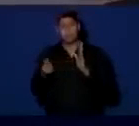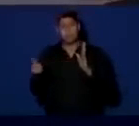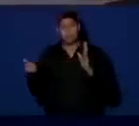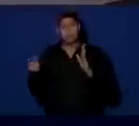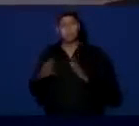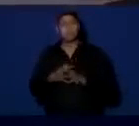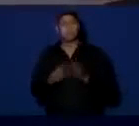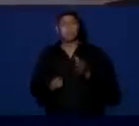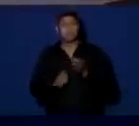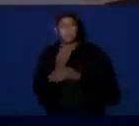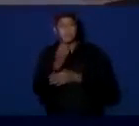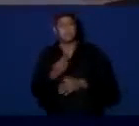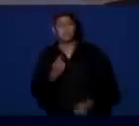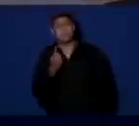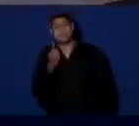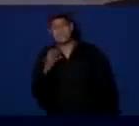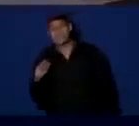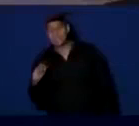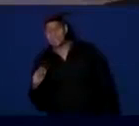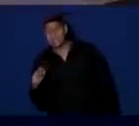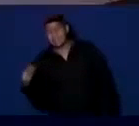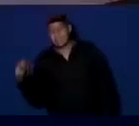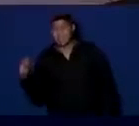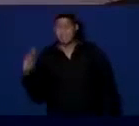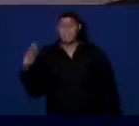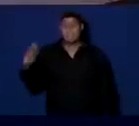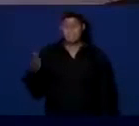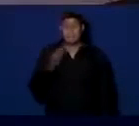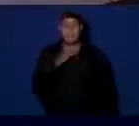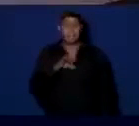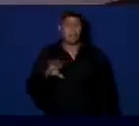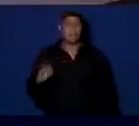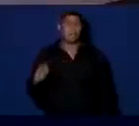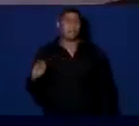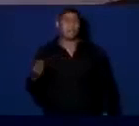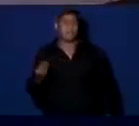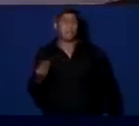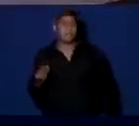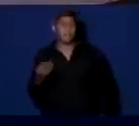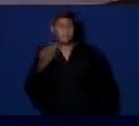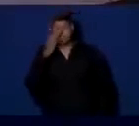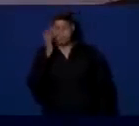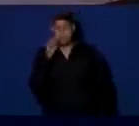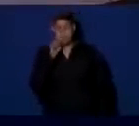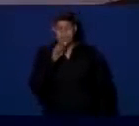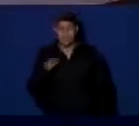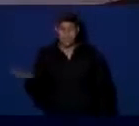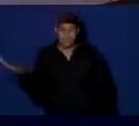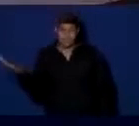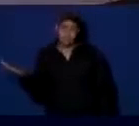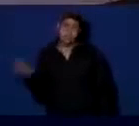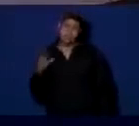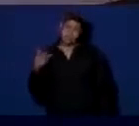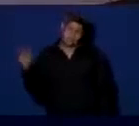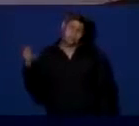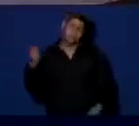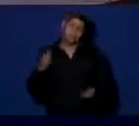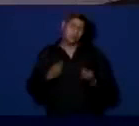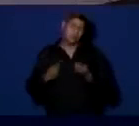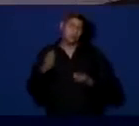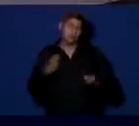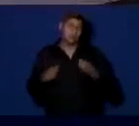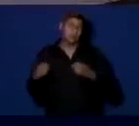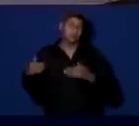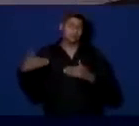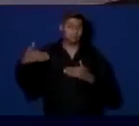fiscais gera 100 bi, 90 bi, 100 bi na mão do consumidor, né? E o consumidor vai gastar e vai botar a economia